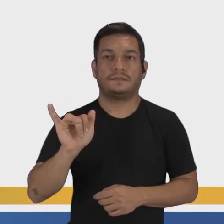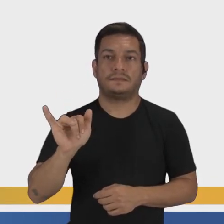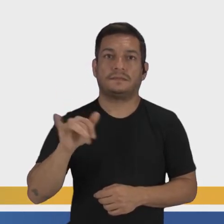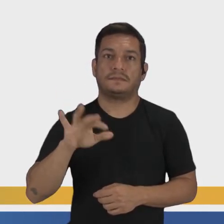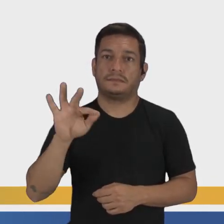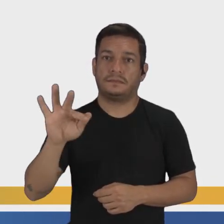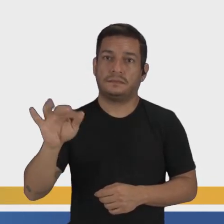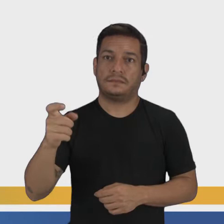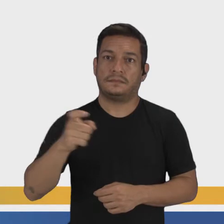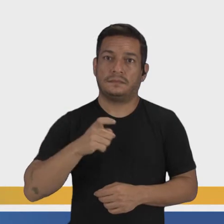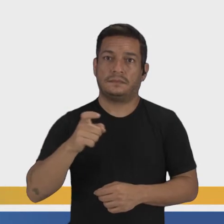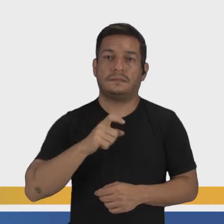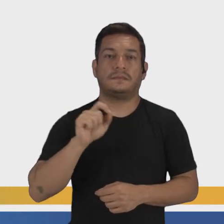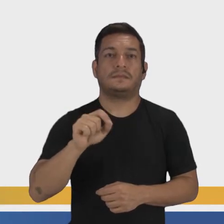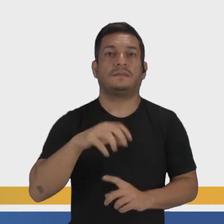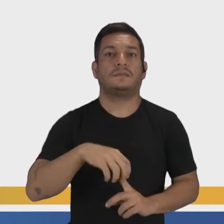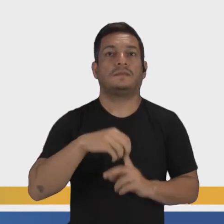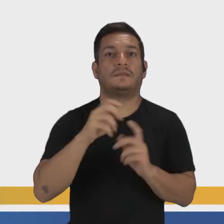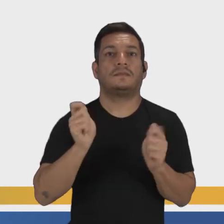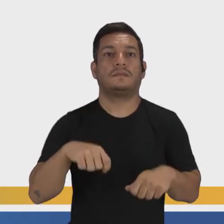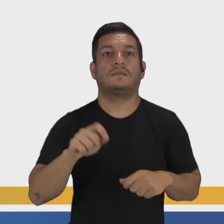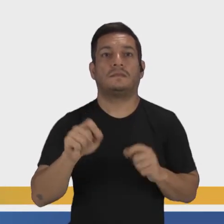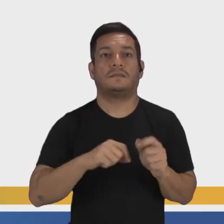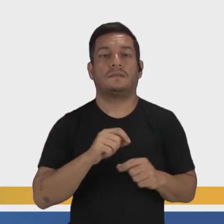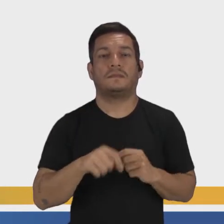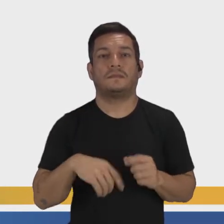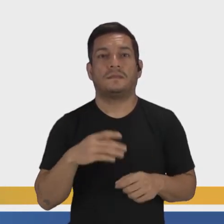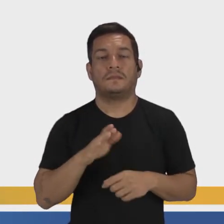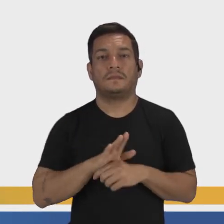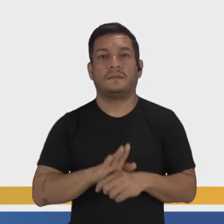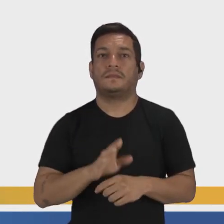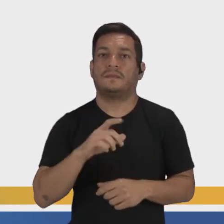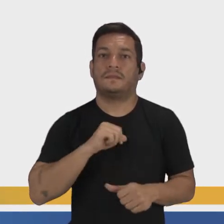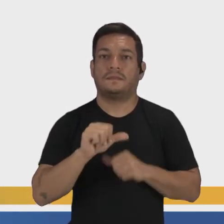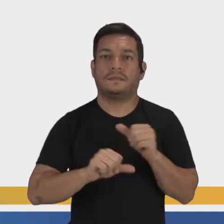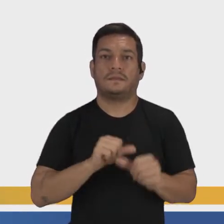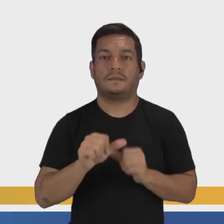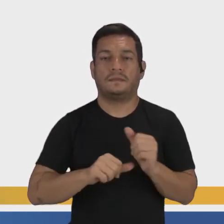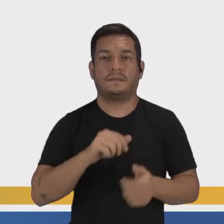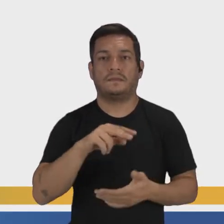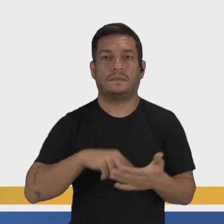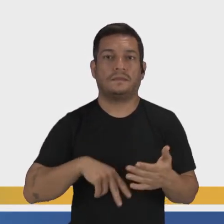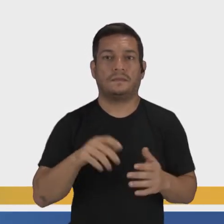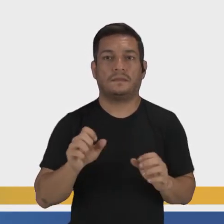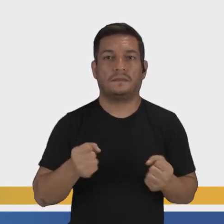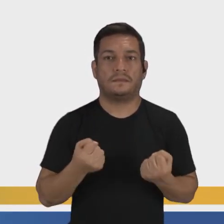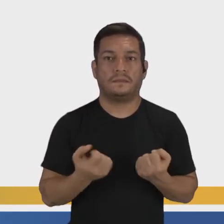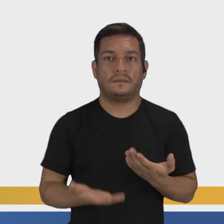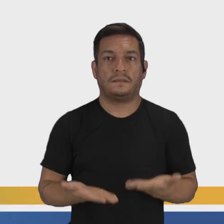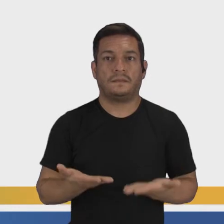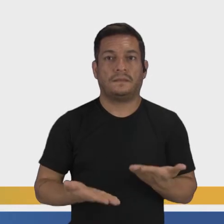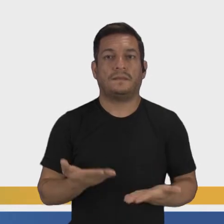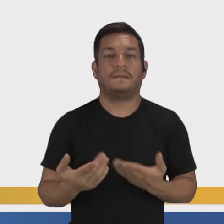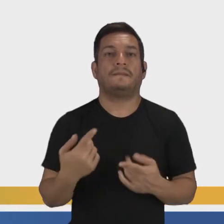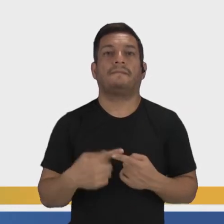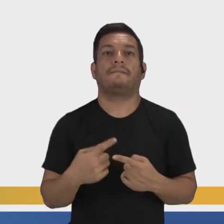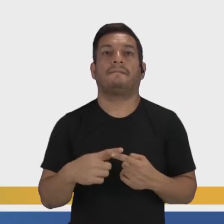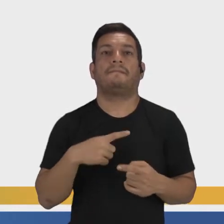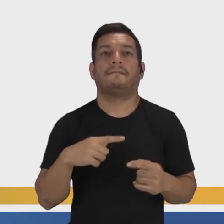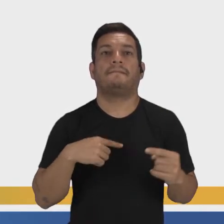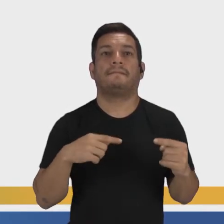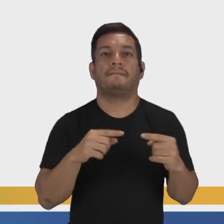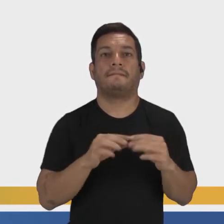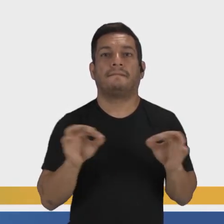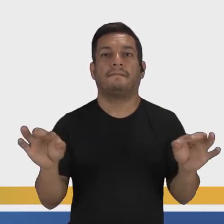força Fx é a única que pode contribuir para alterar a leitura da balança, pois ela é perpendicular à linha de